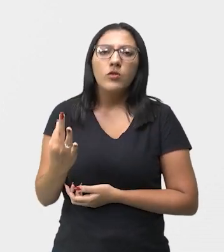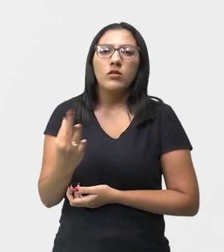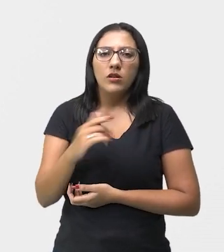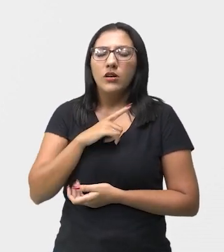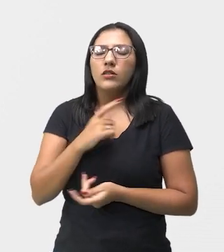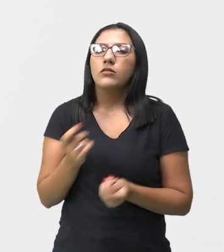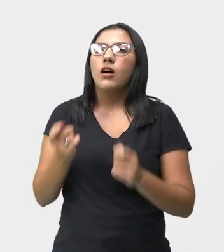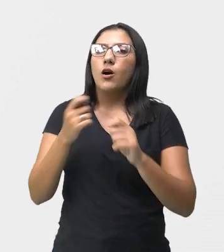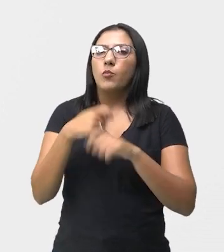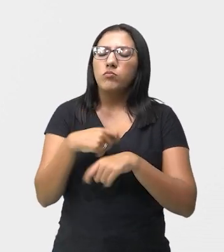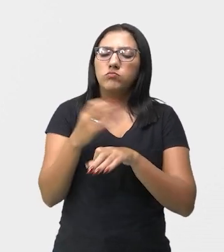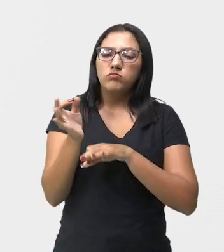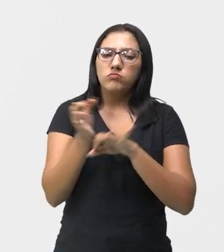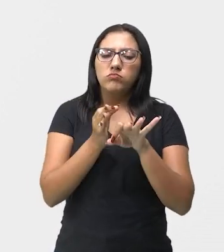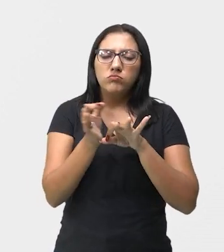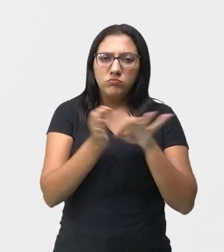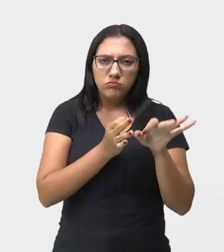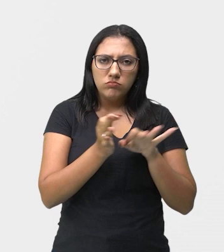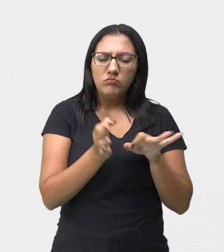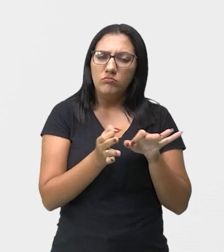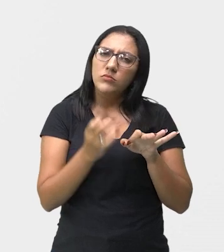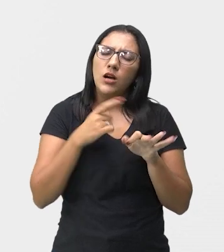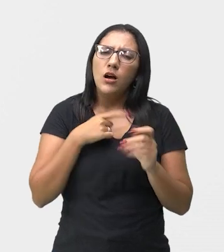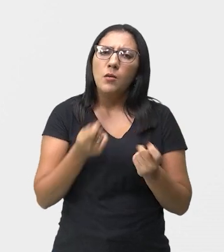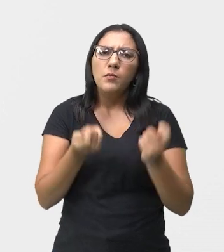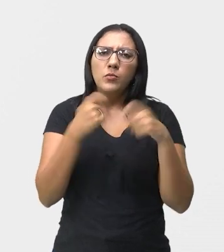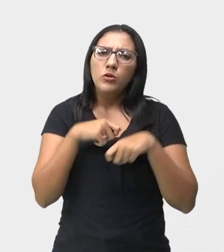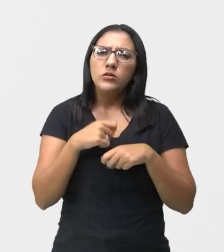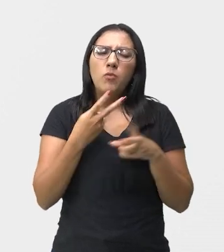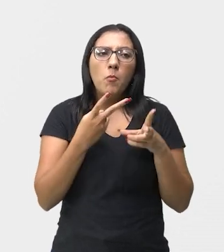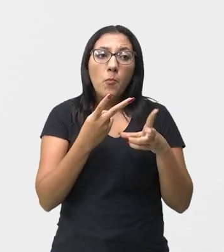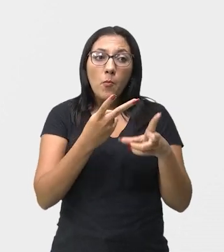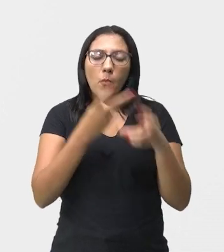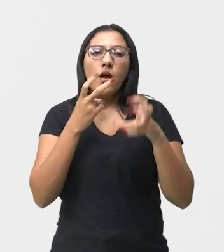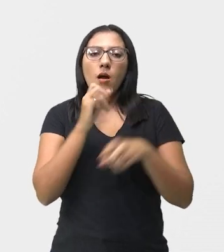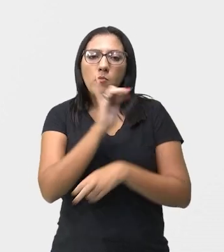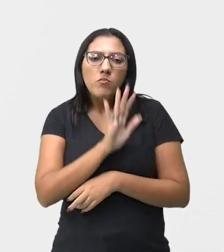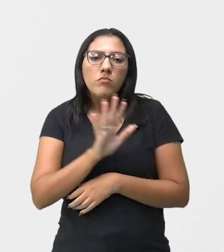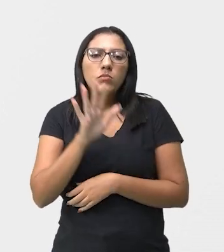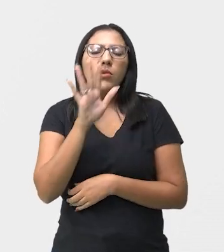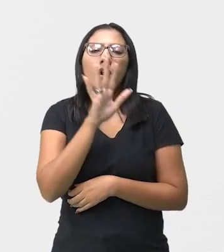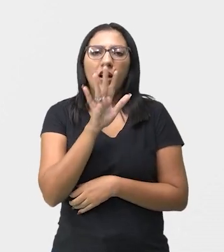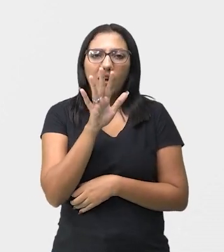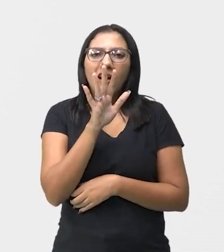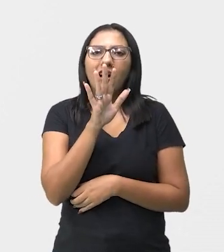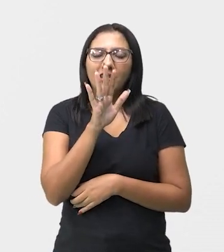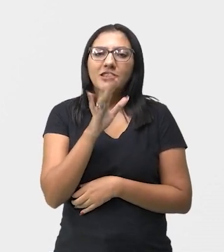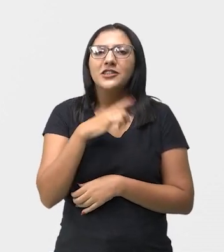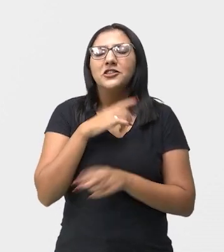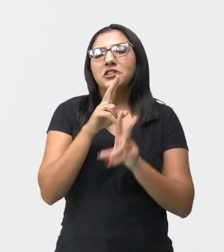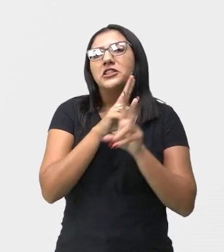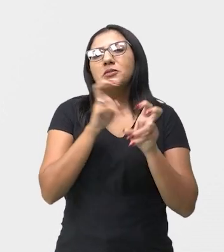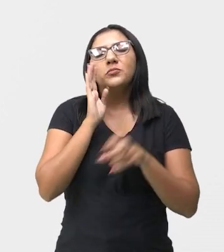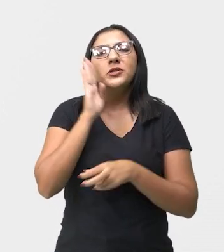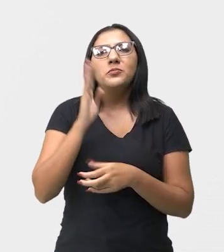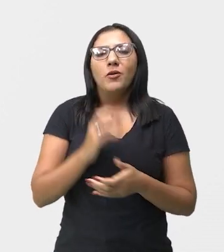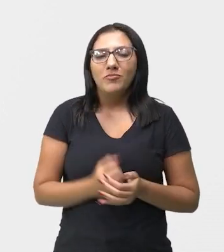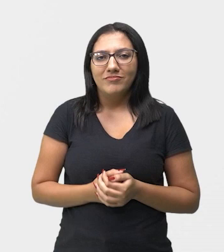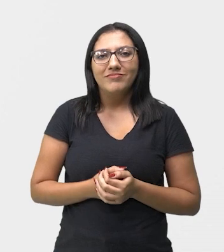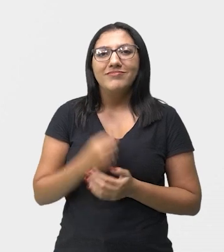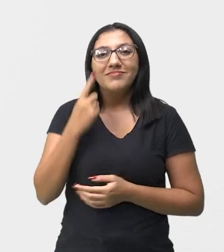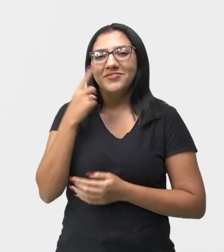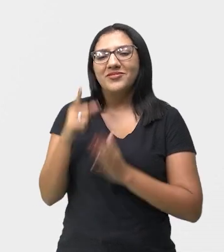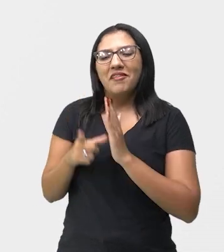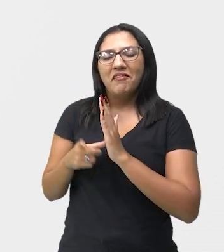ser projetados e vão permitir a observação a respeito do fenômeno que retratam. No caso ali,